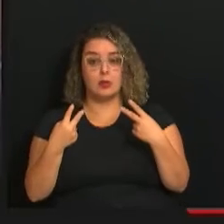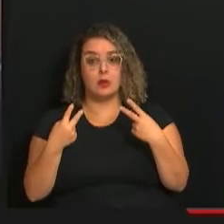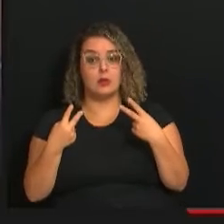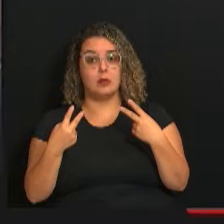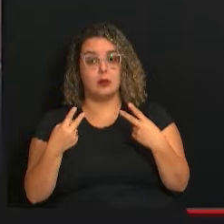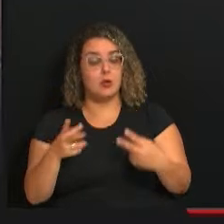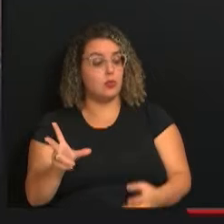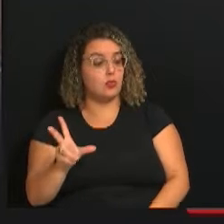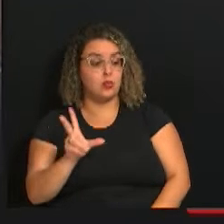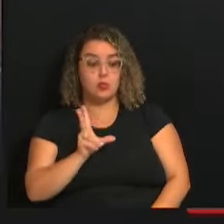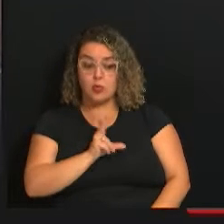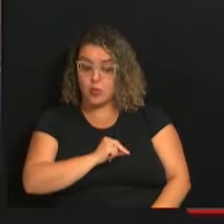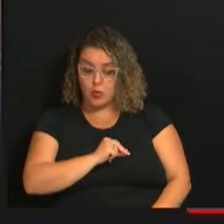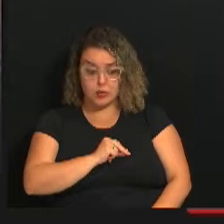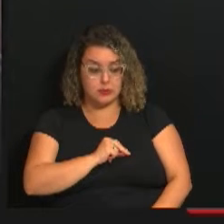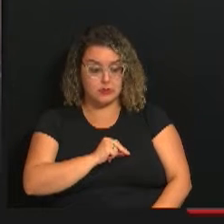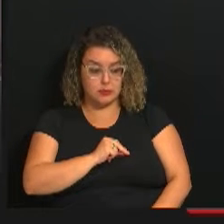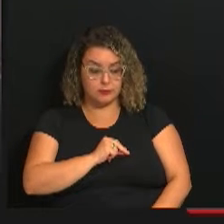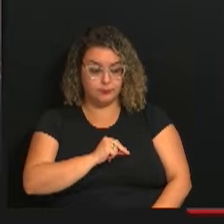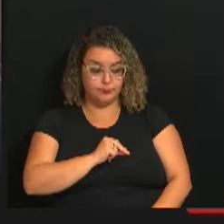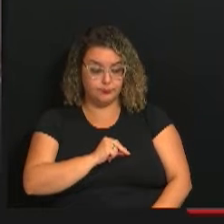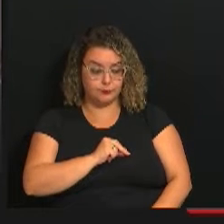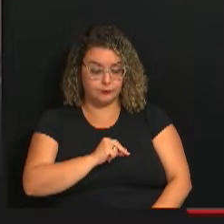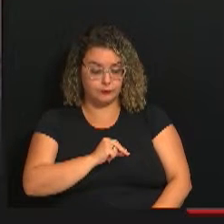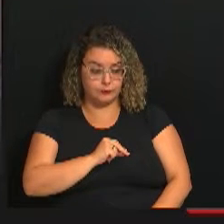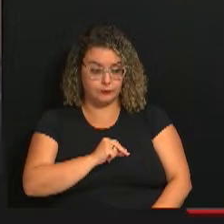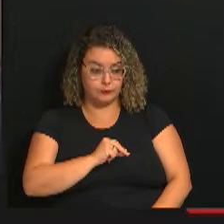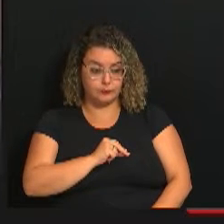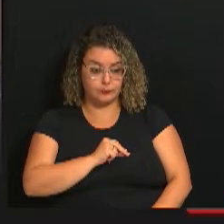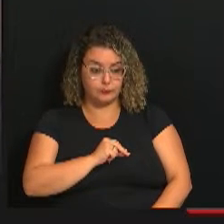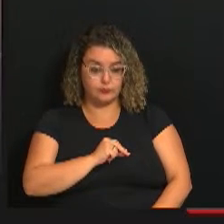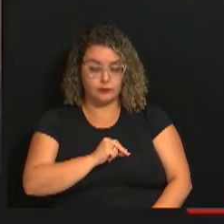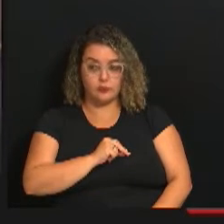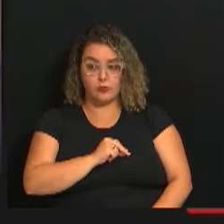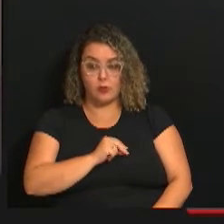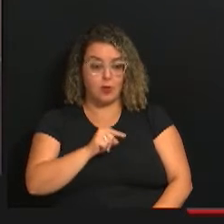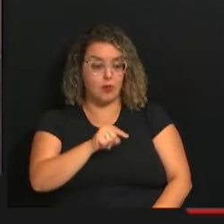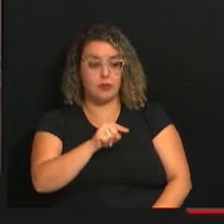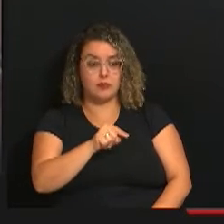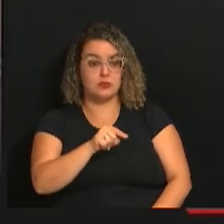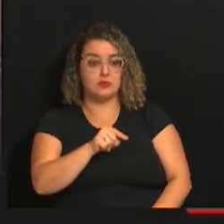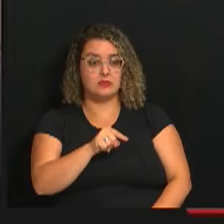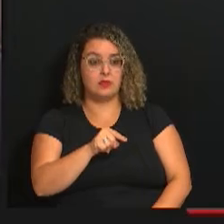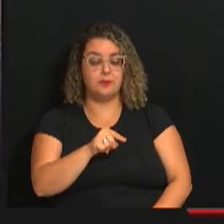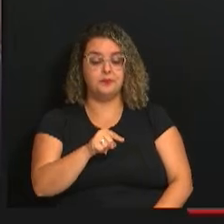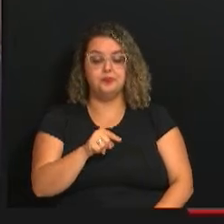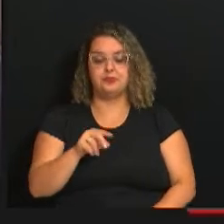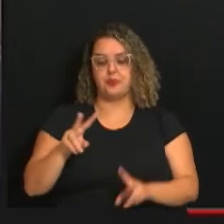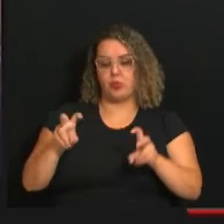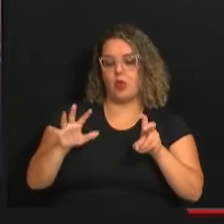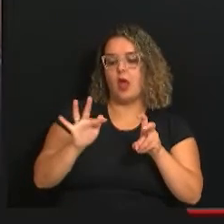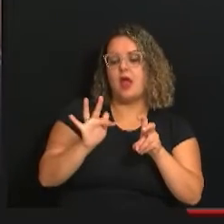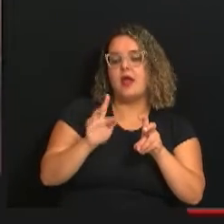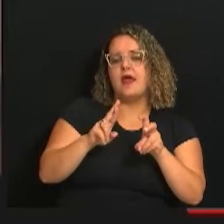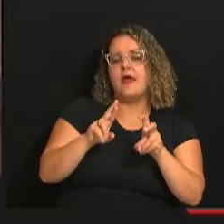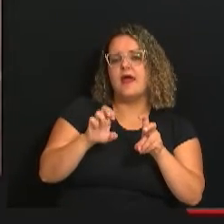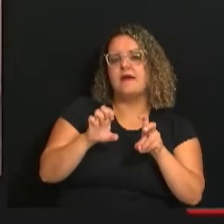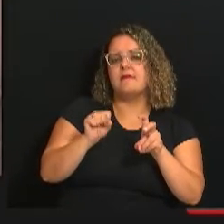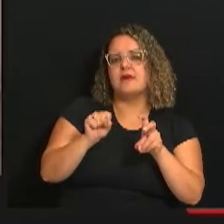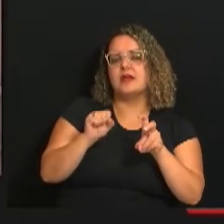síndrome de pânico. Então, quem pode me dizer que aquele homem que é adorado